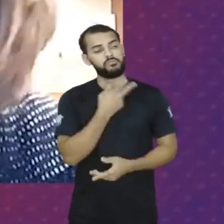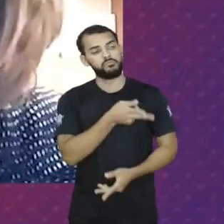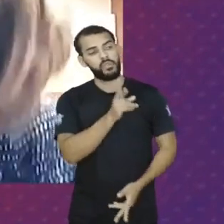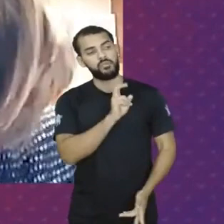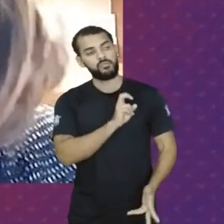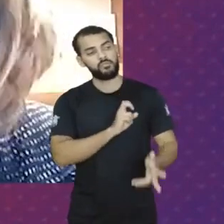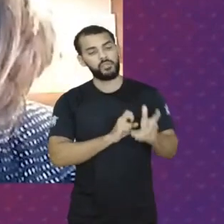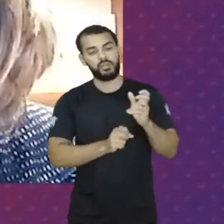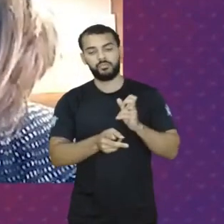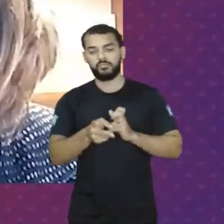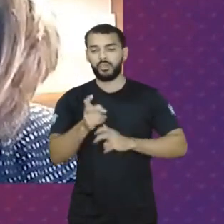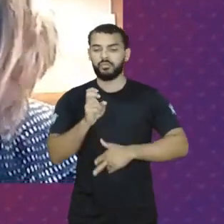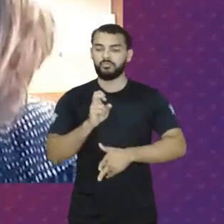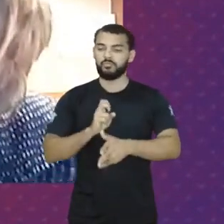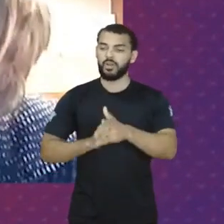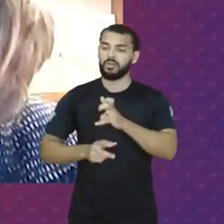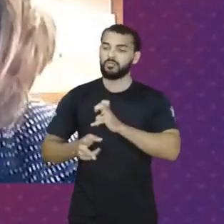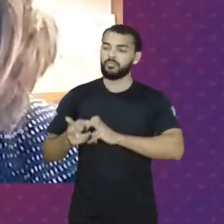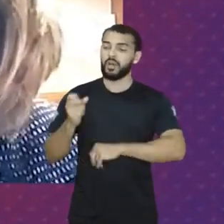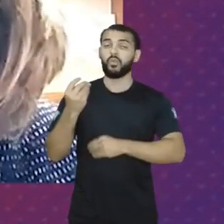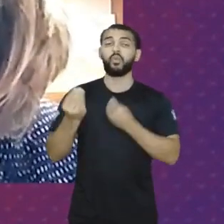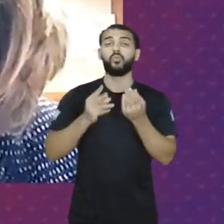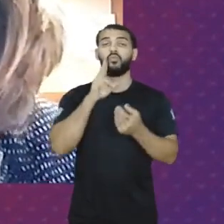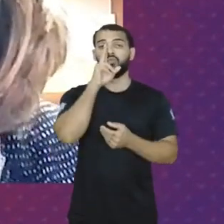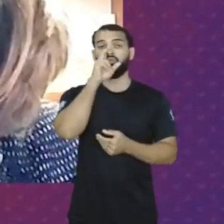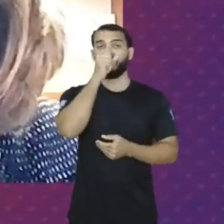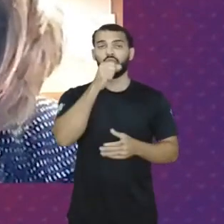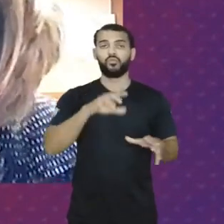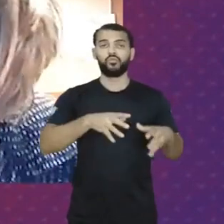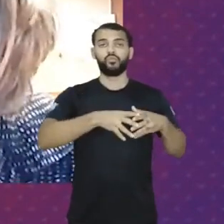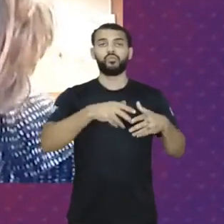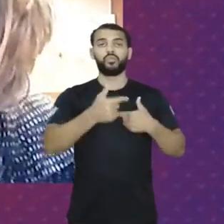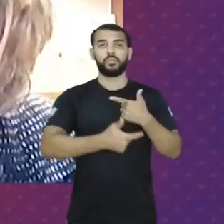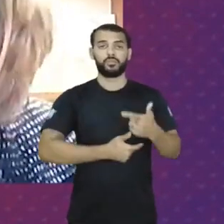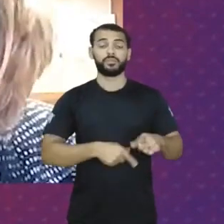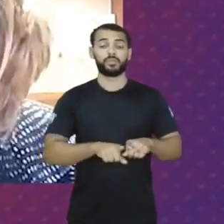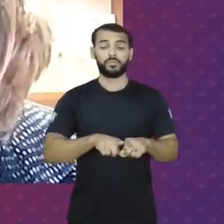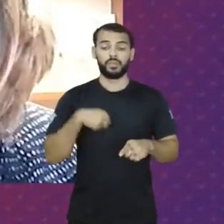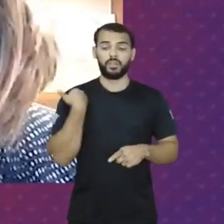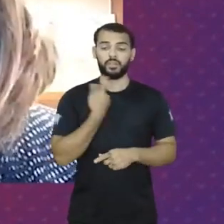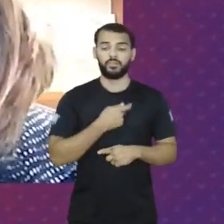a força da classe trabalhadora e, ao mesmo tempo, fomos